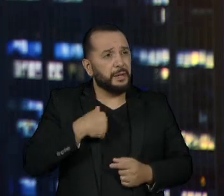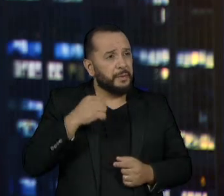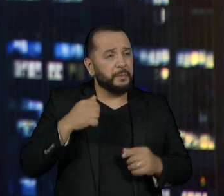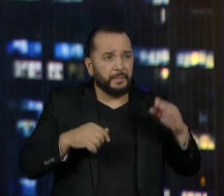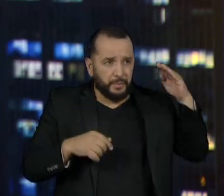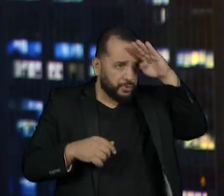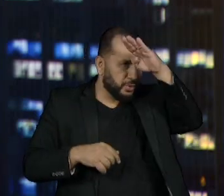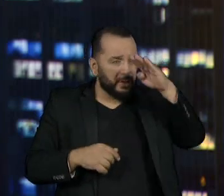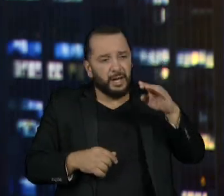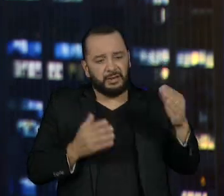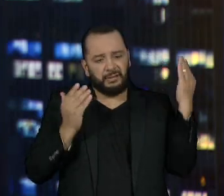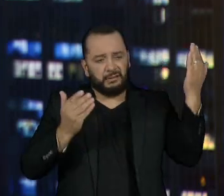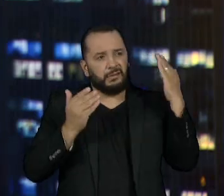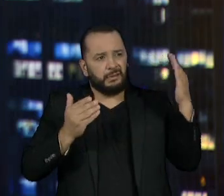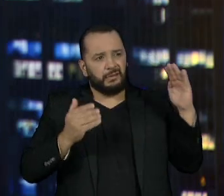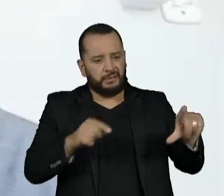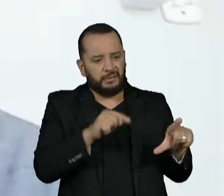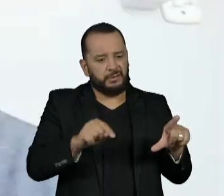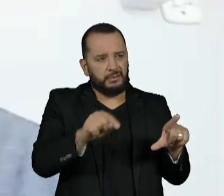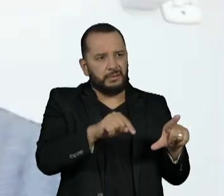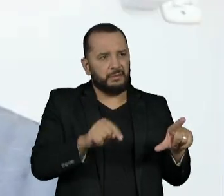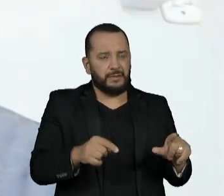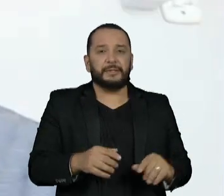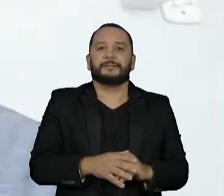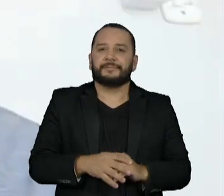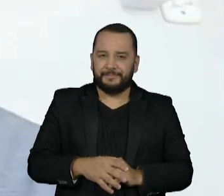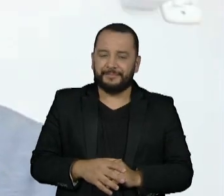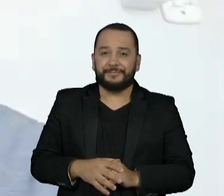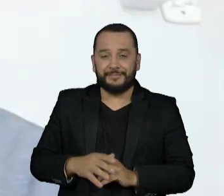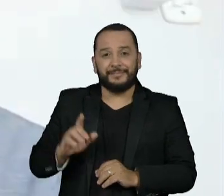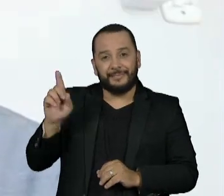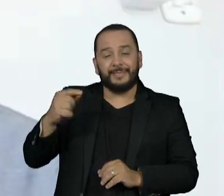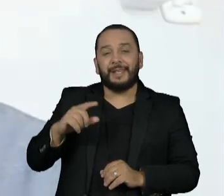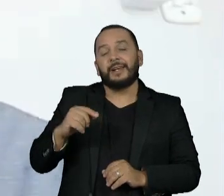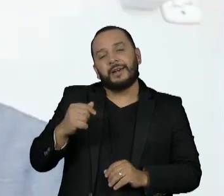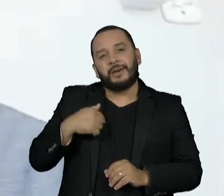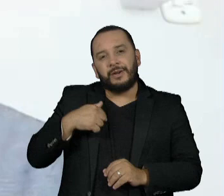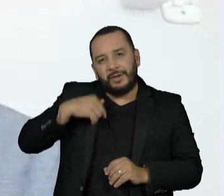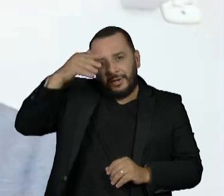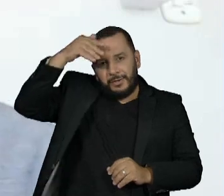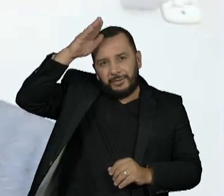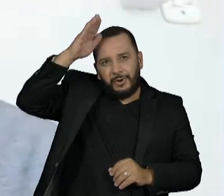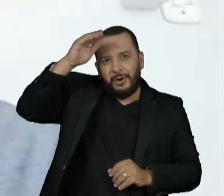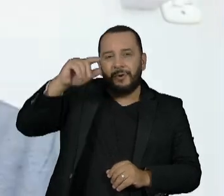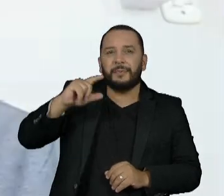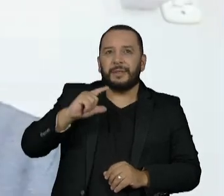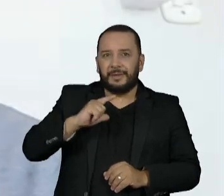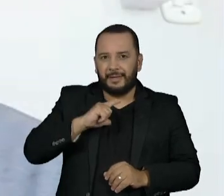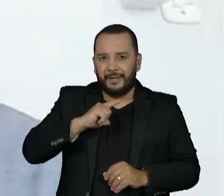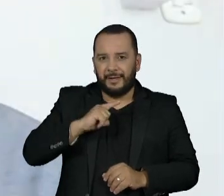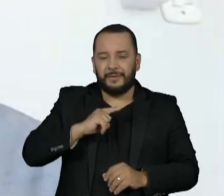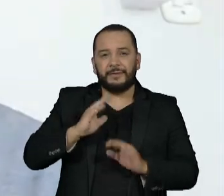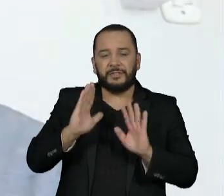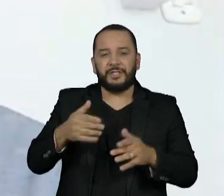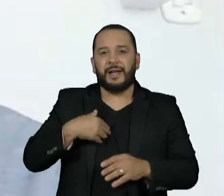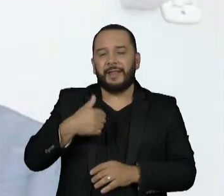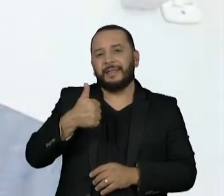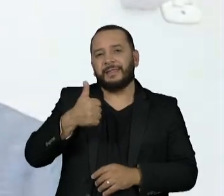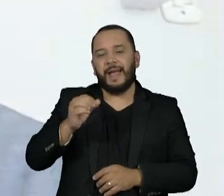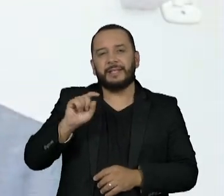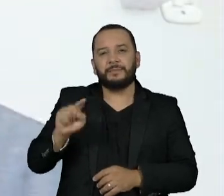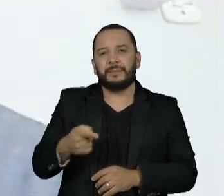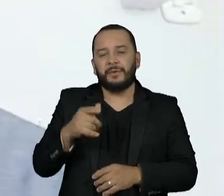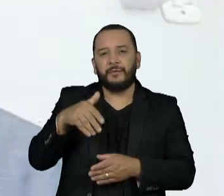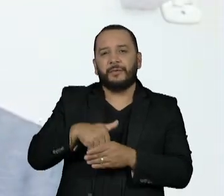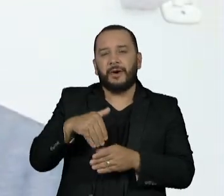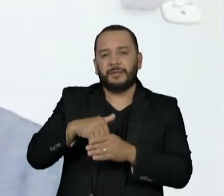aí em colocar em xeque. Eu acho que o Trump teve 10 milhões de votos a mais entre 2016 e 2020. Então,